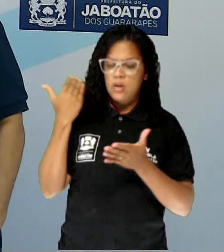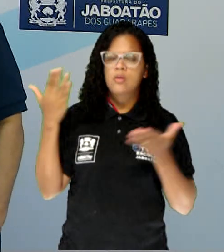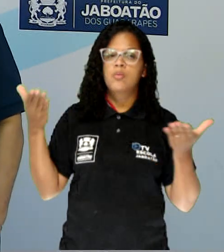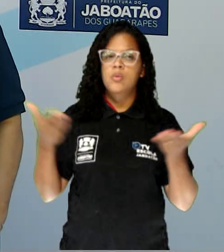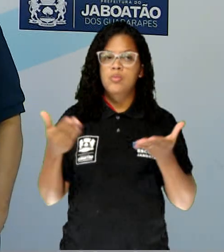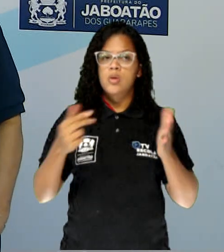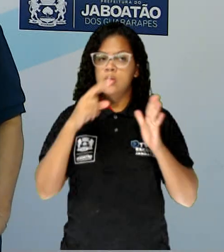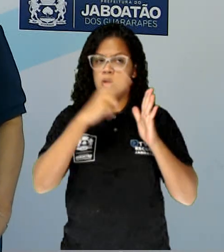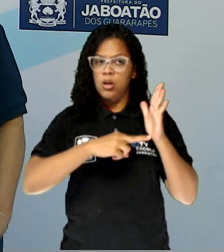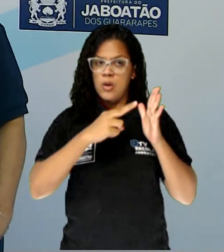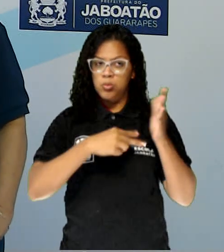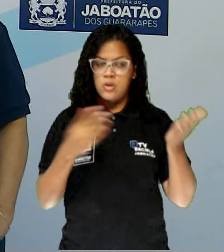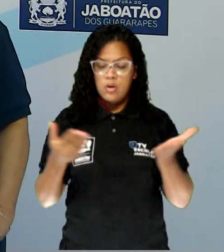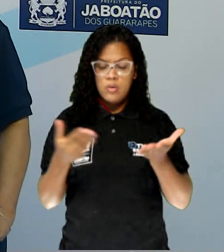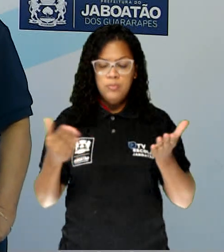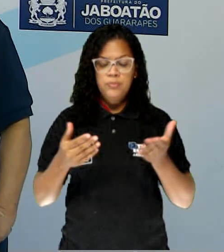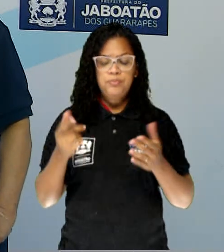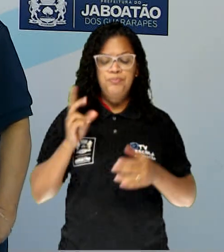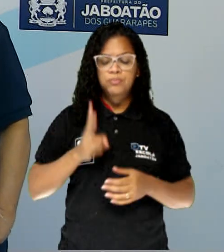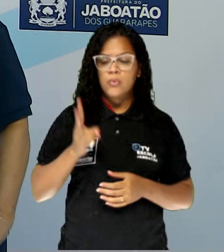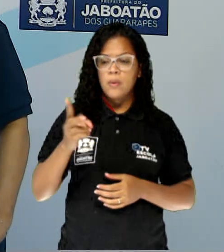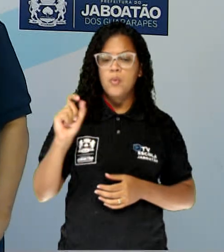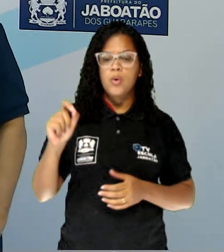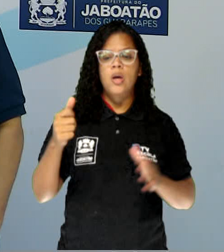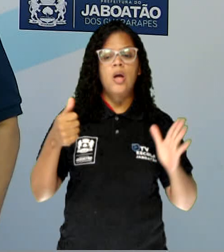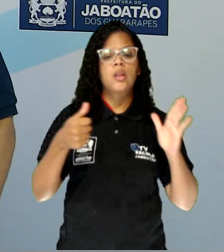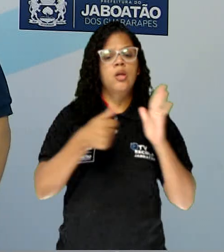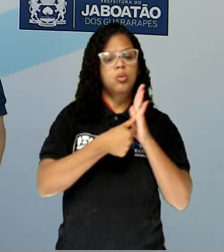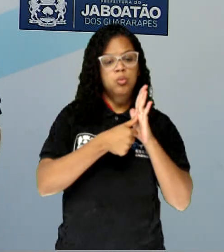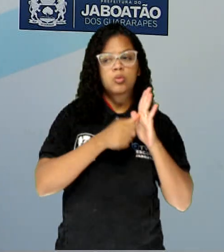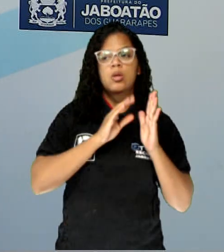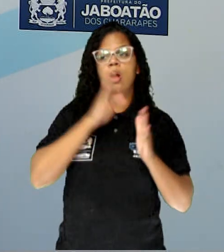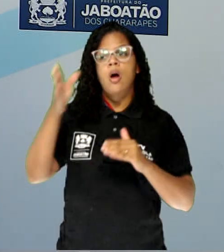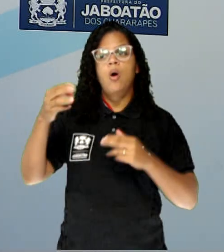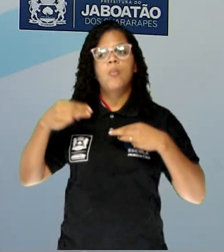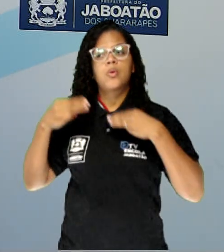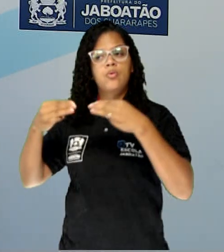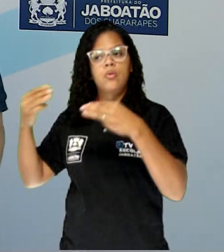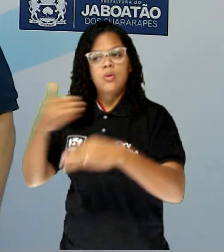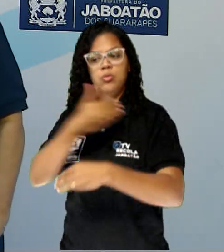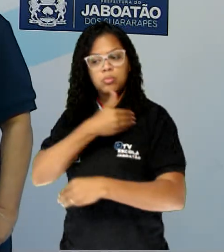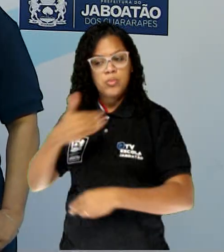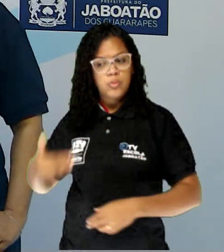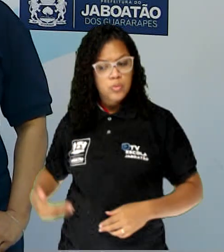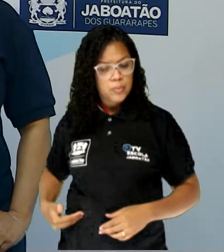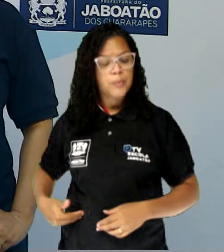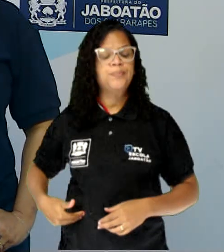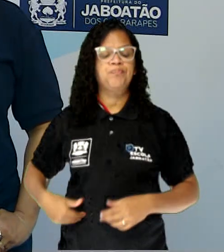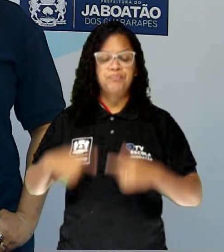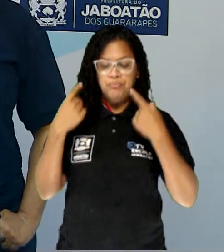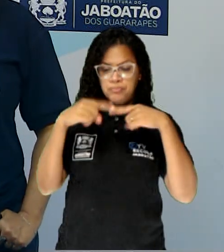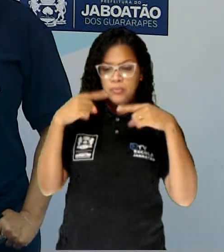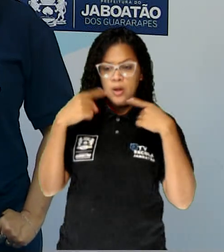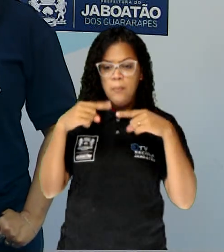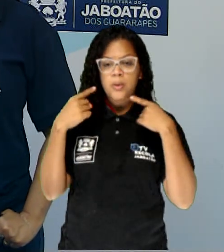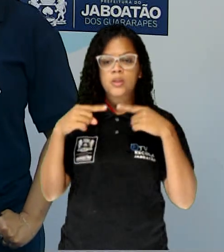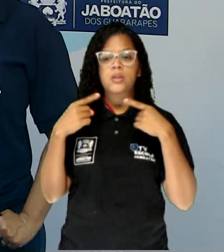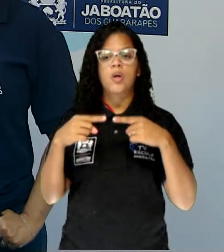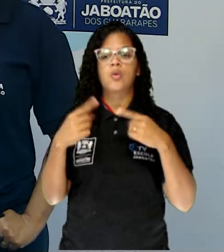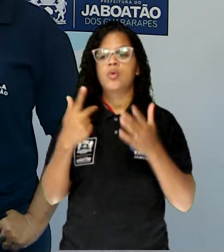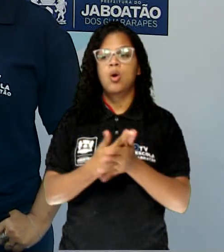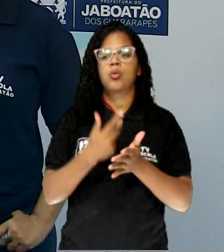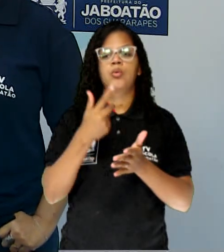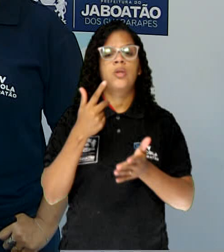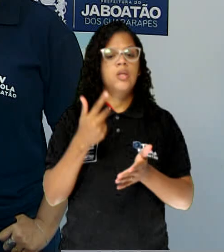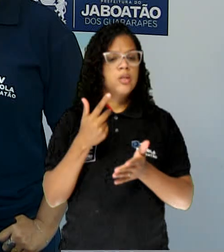sempre recorrem na denúncia ao Ministério Público, observando a reclamação de uma determinada vivência